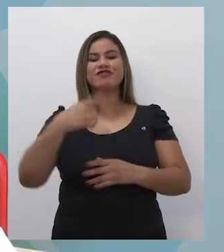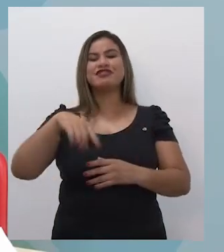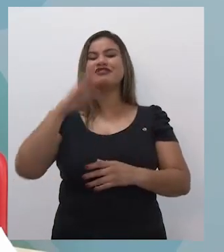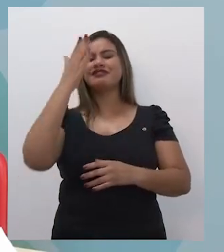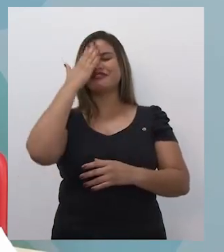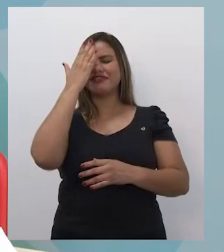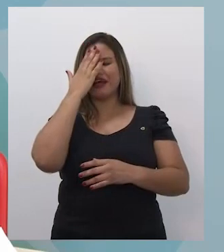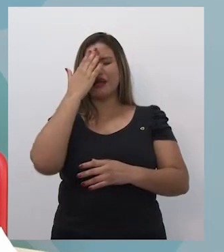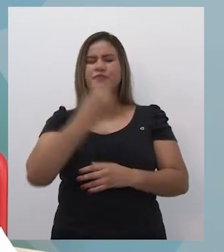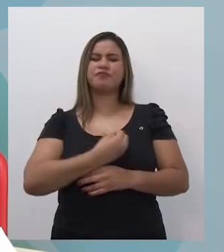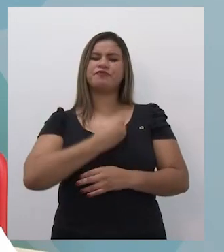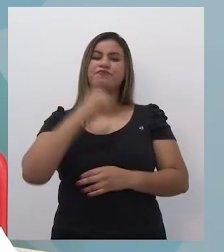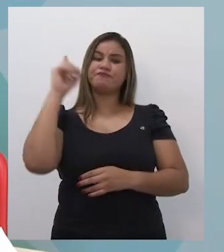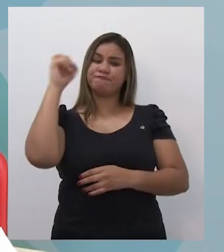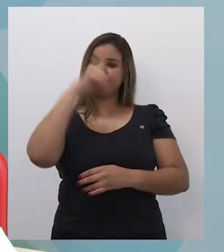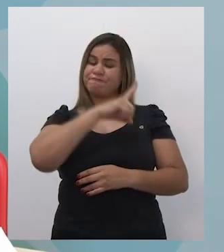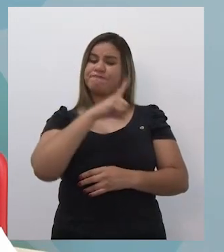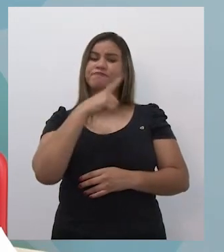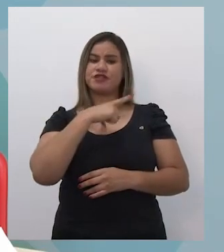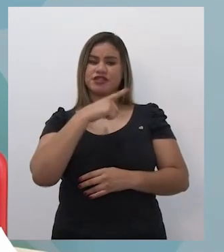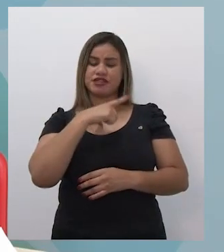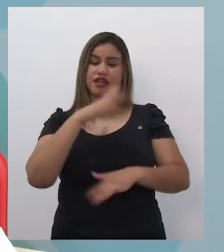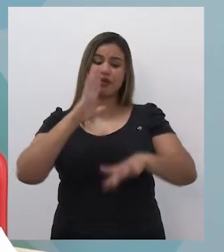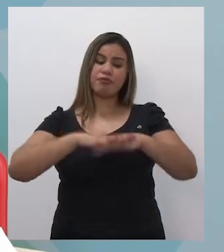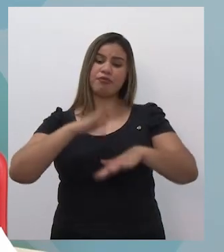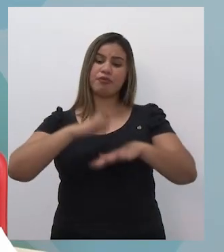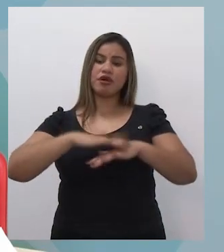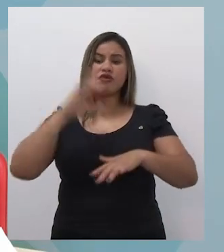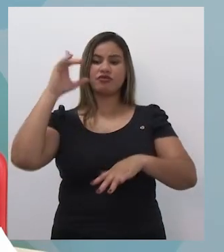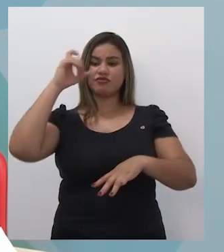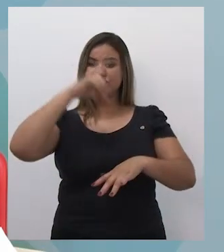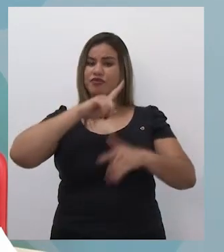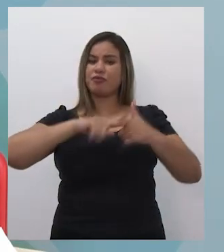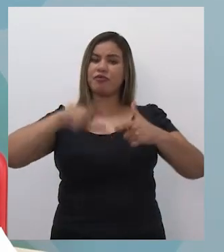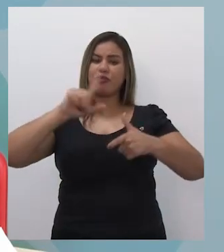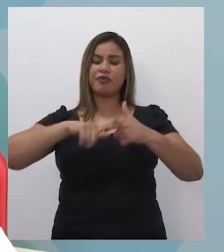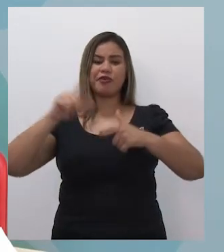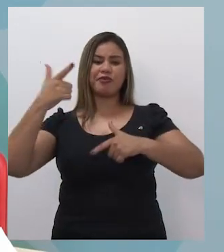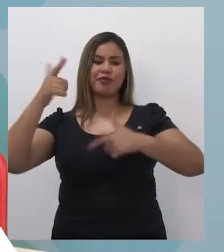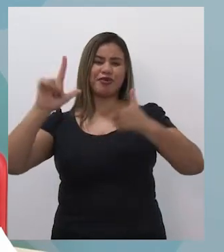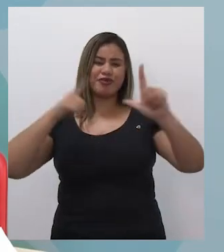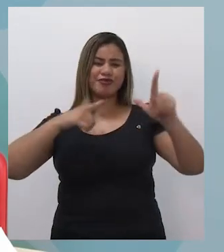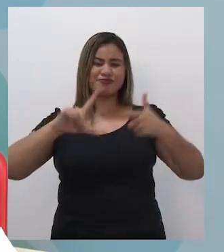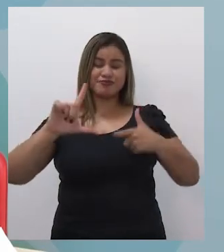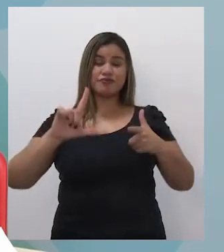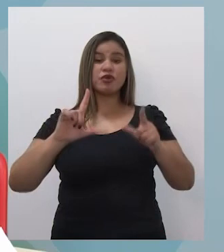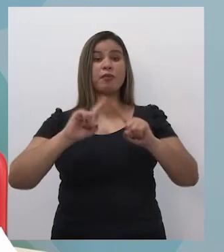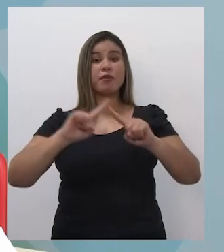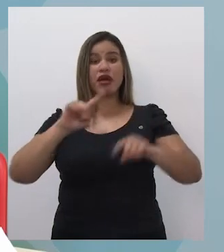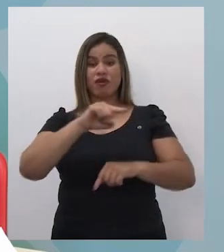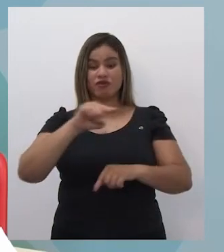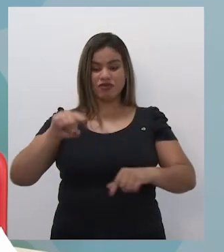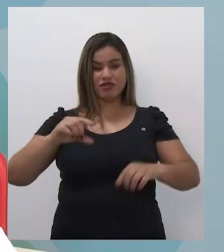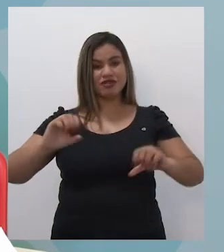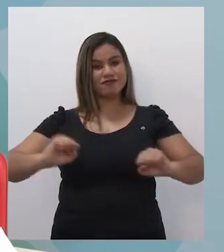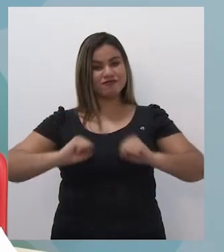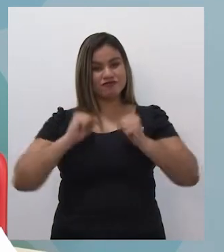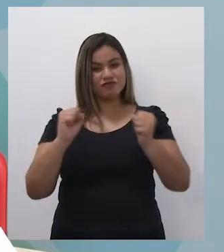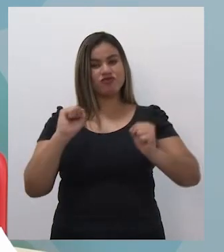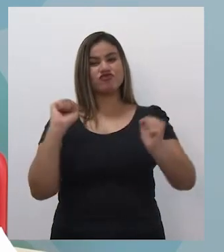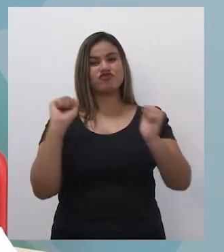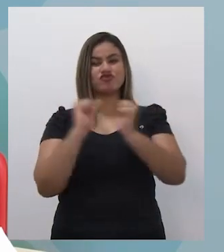as dificuldades, né? De todos os problemas que vão surgindo, mas vocês estão aqui,